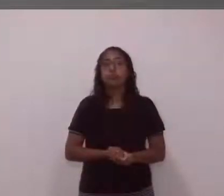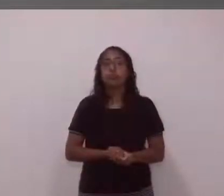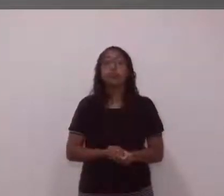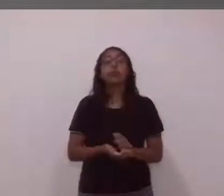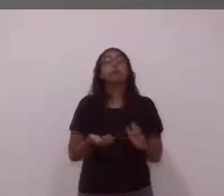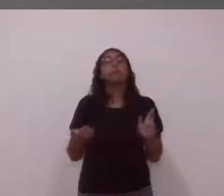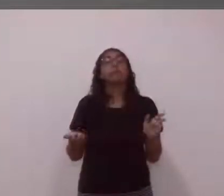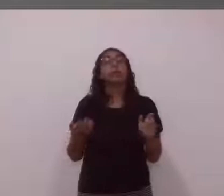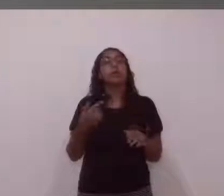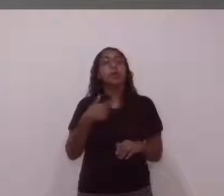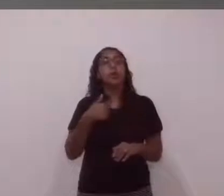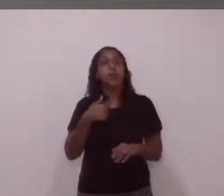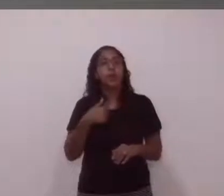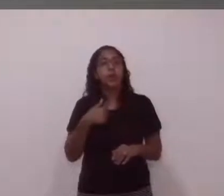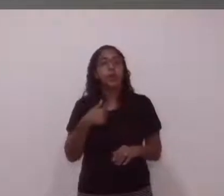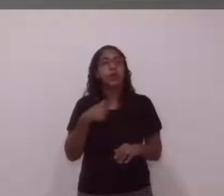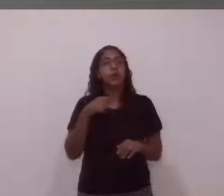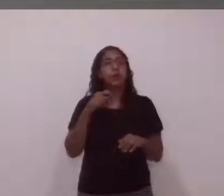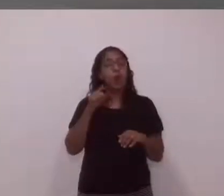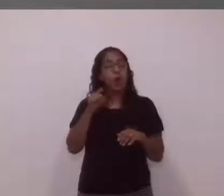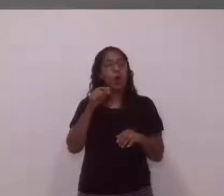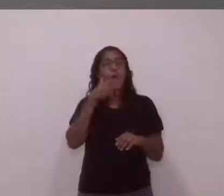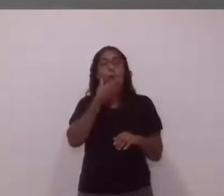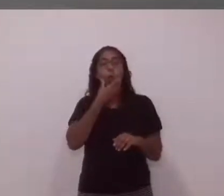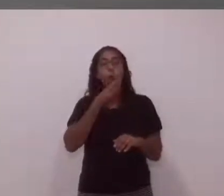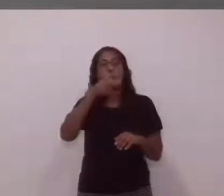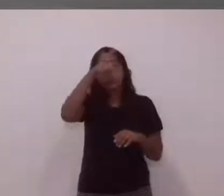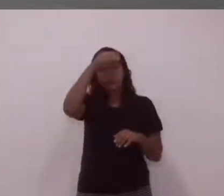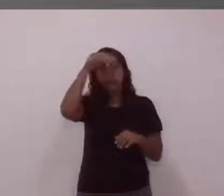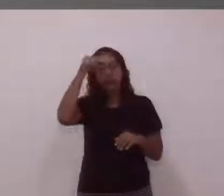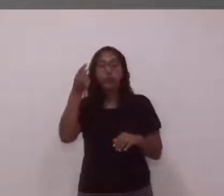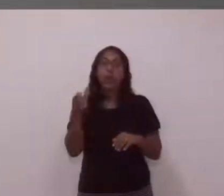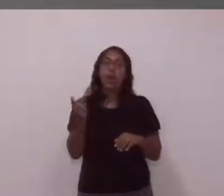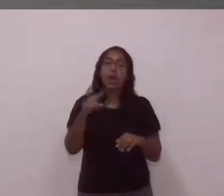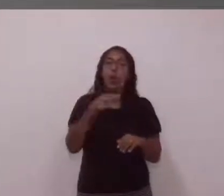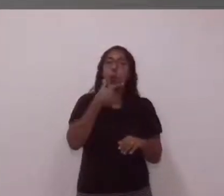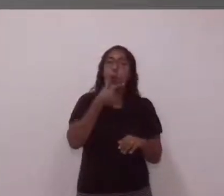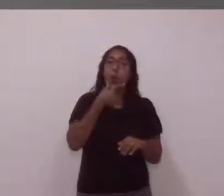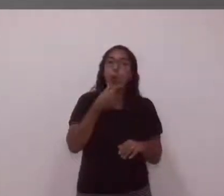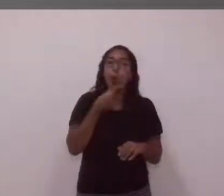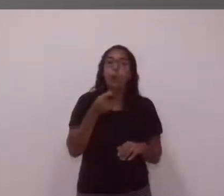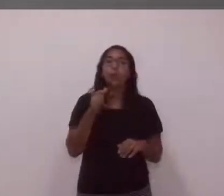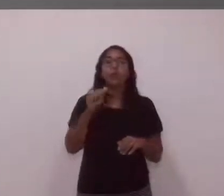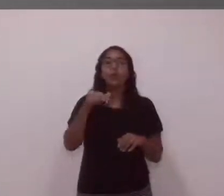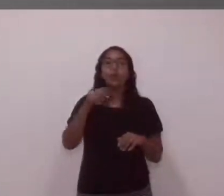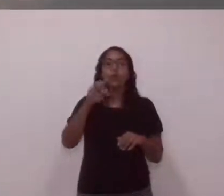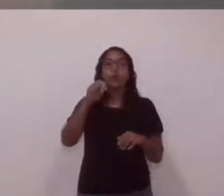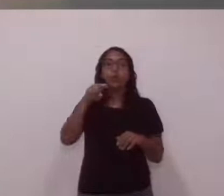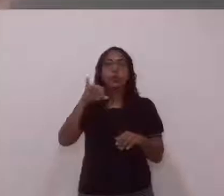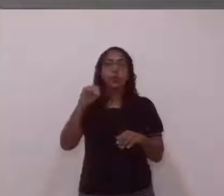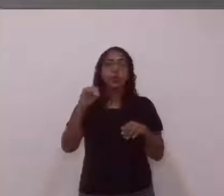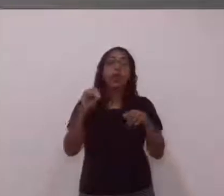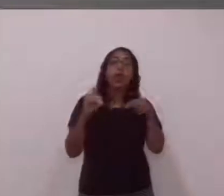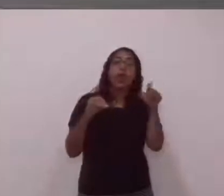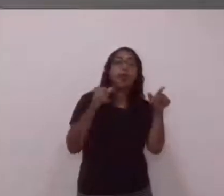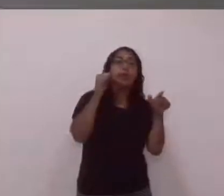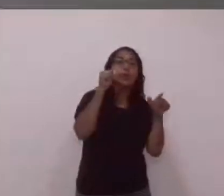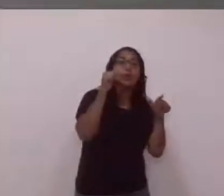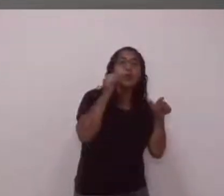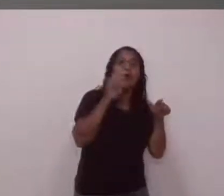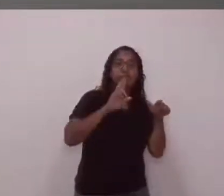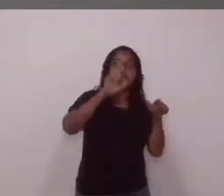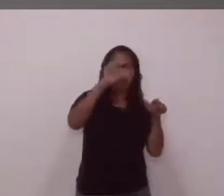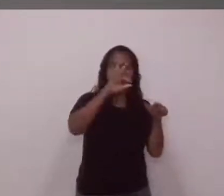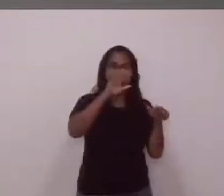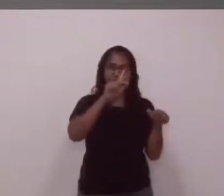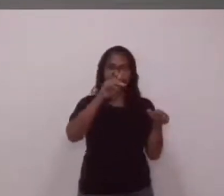prefeito com o secretário com comandante também da polícia já estamos vendo uma base nova para a polícia militar em Vinhedo é na saída aqui por Cristo mas lá foi feito